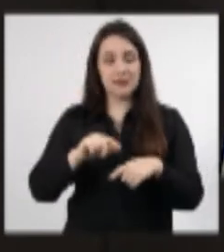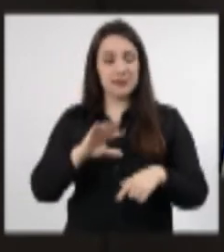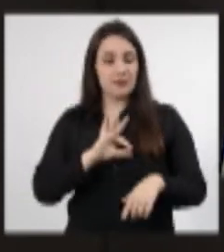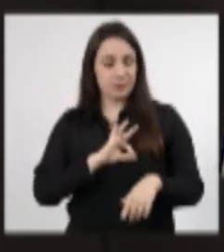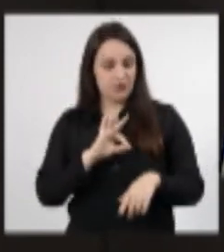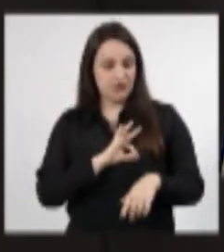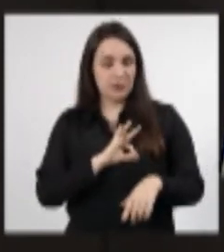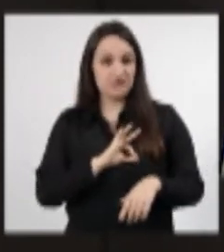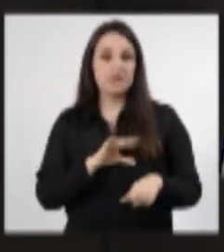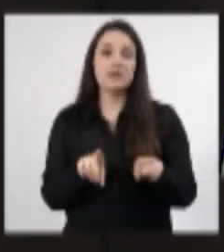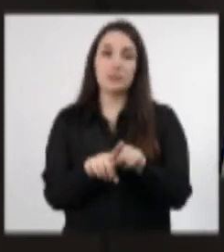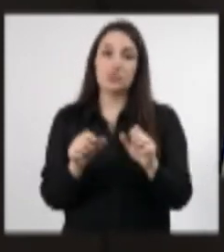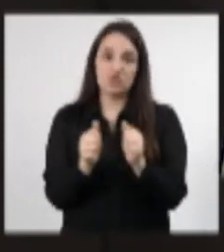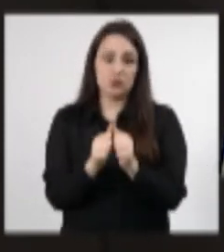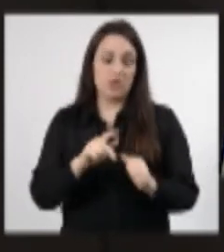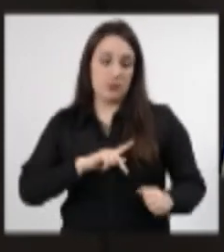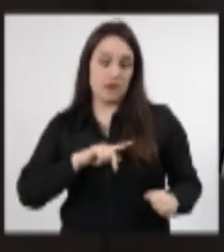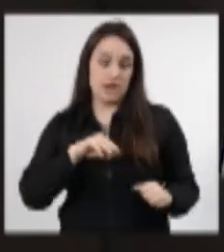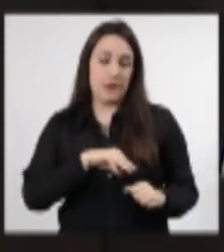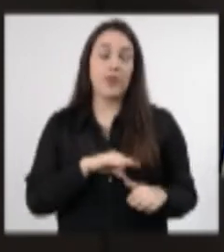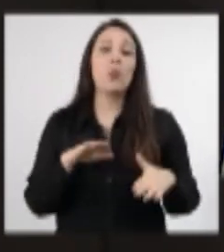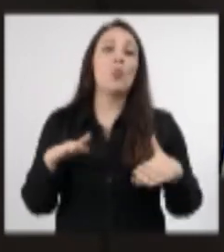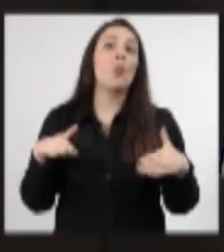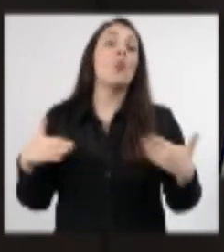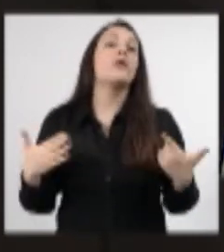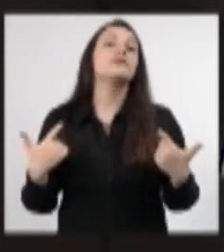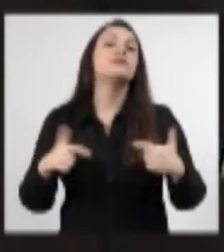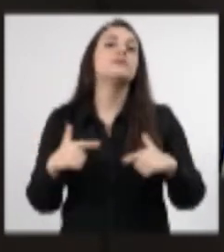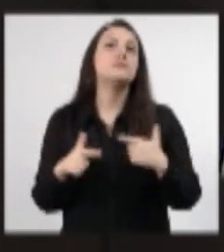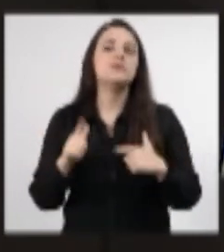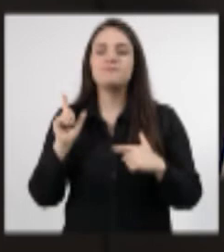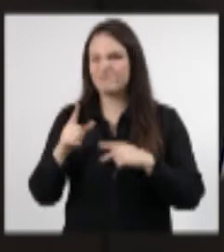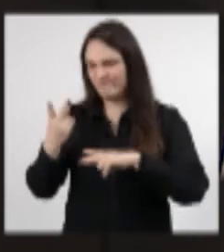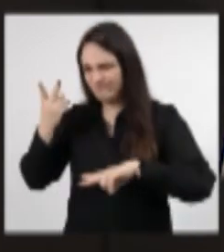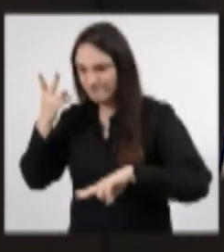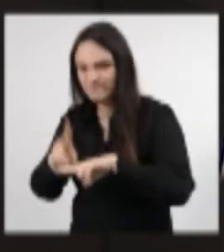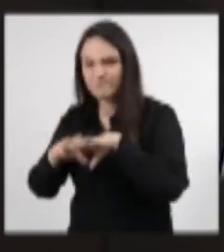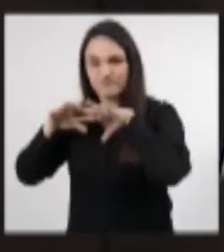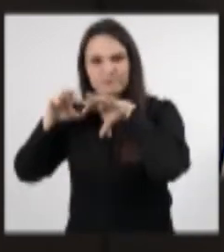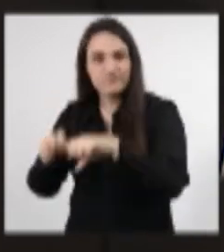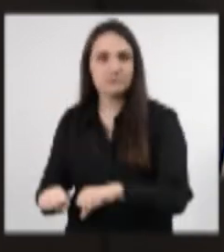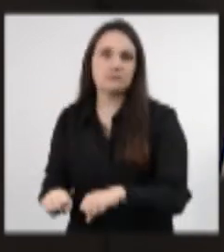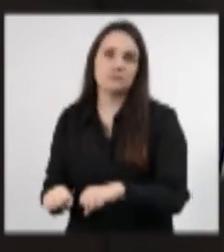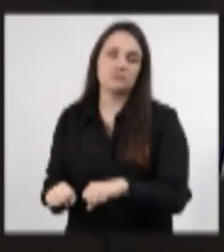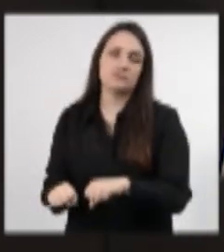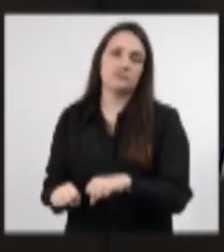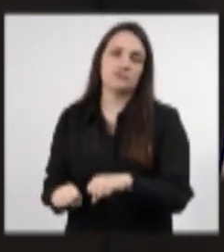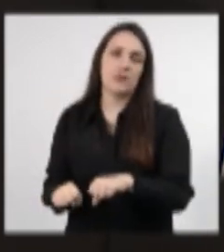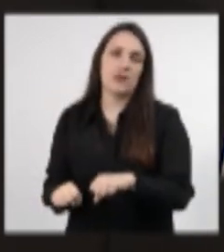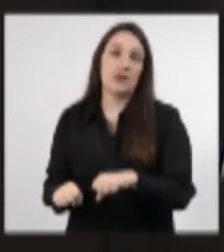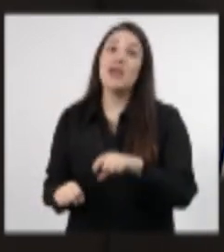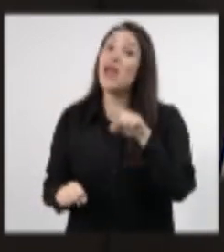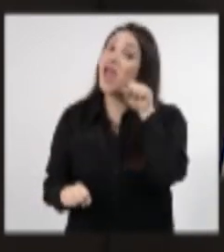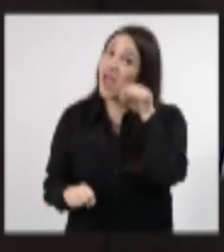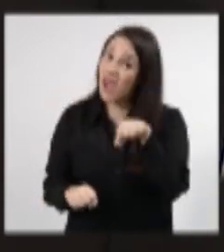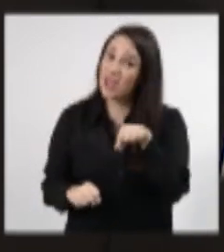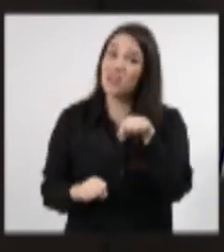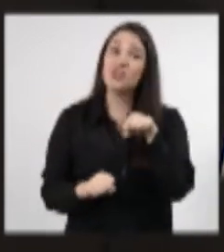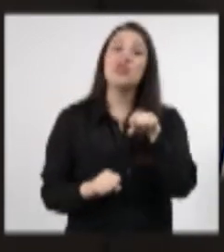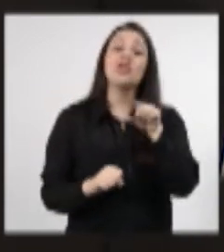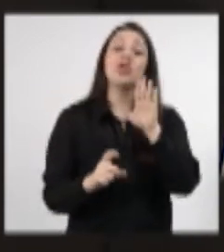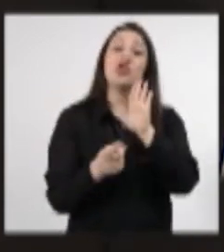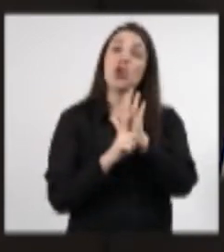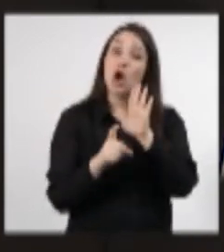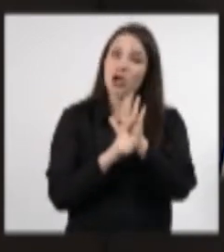sua essência, a sua atuação, a sua repressão, constitucionalmente falando, seria da Polícia Federal.